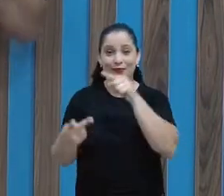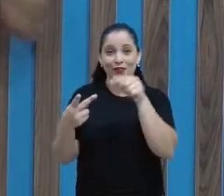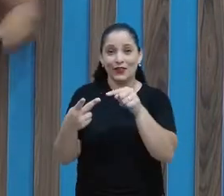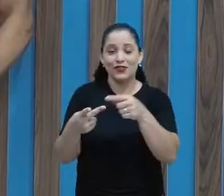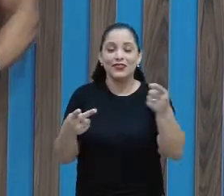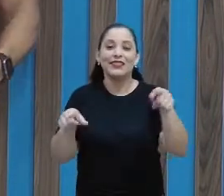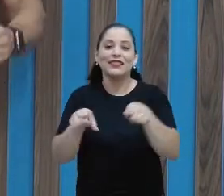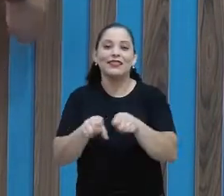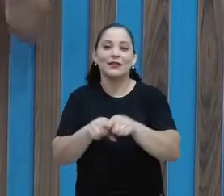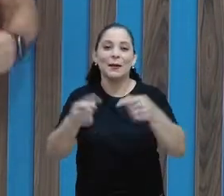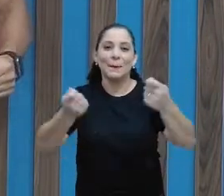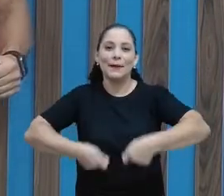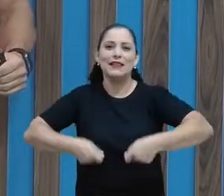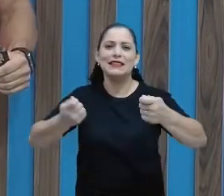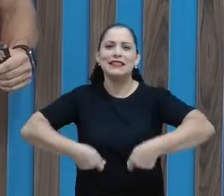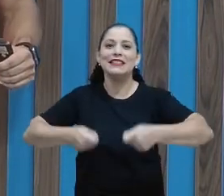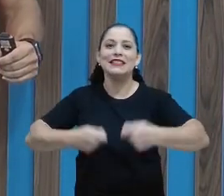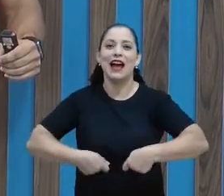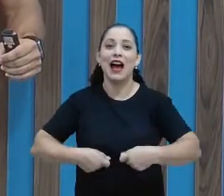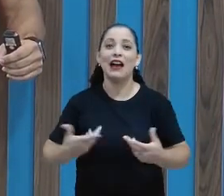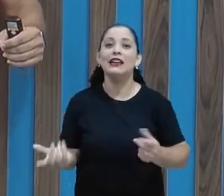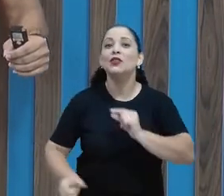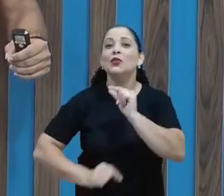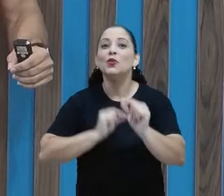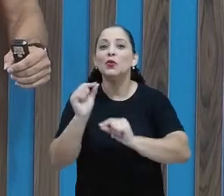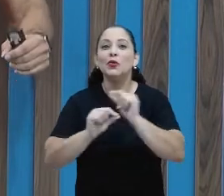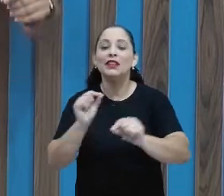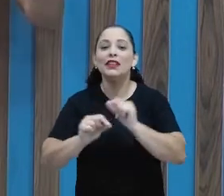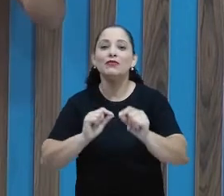eu preciso de um sinal